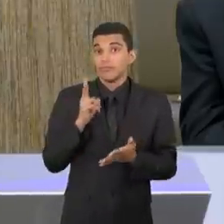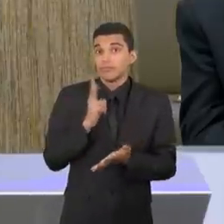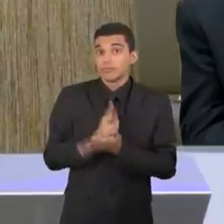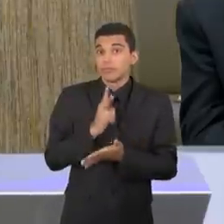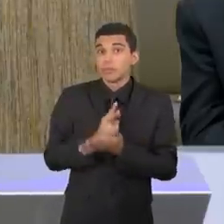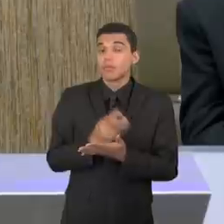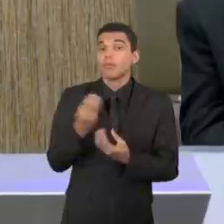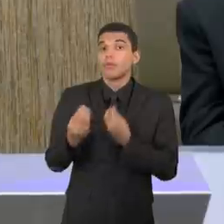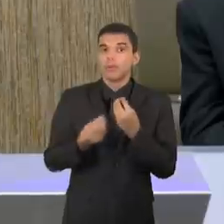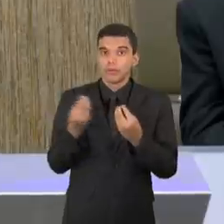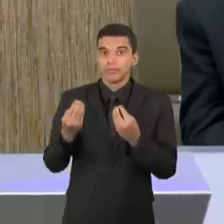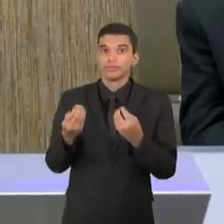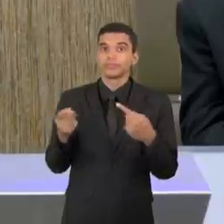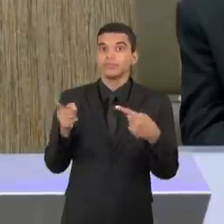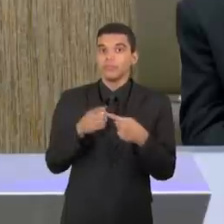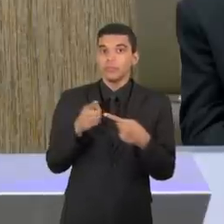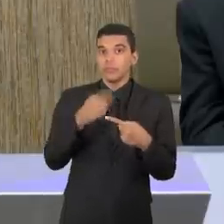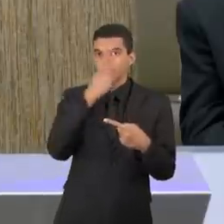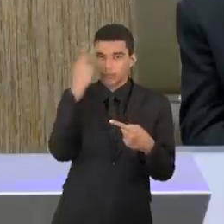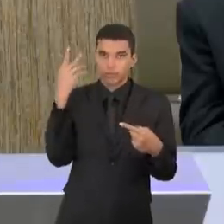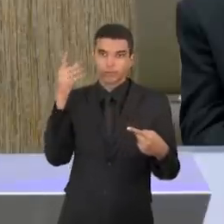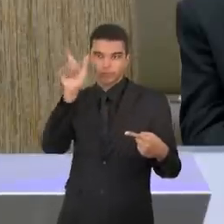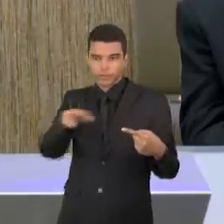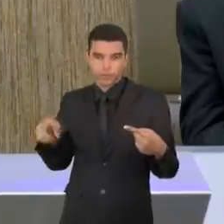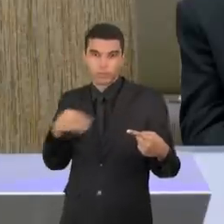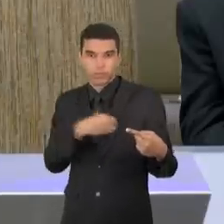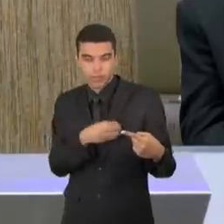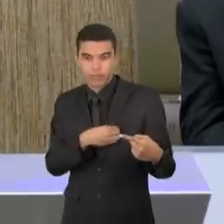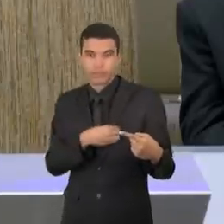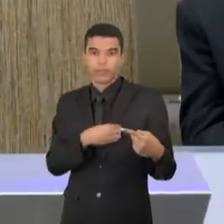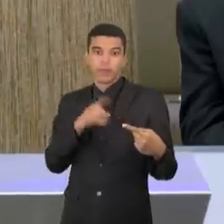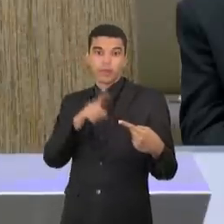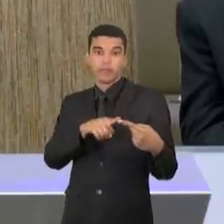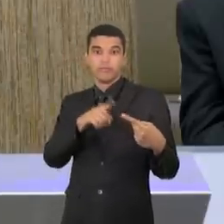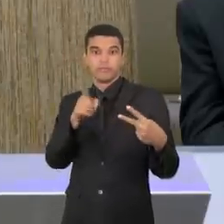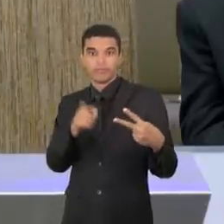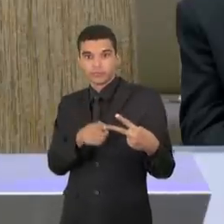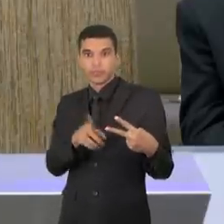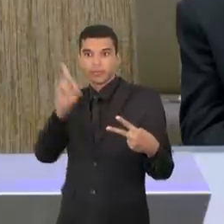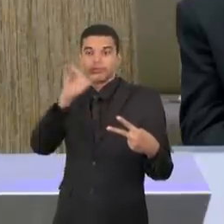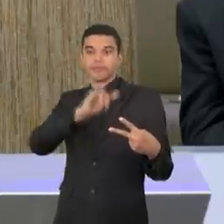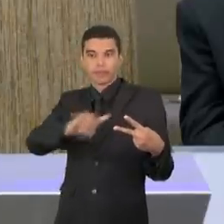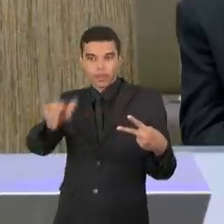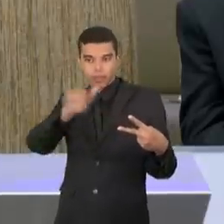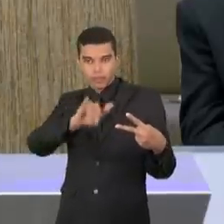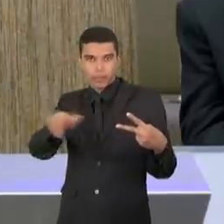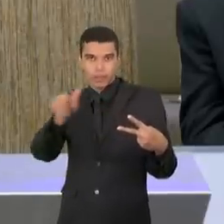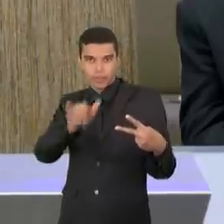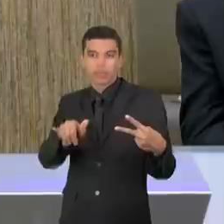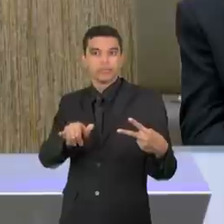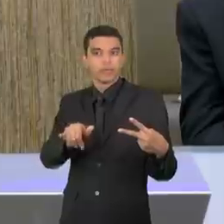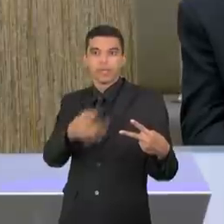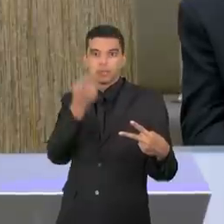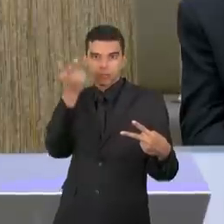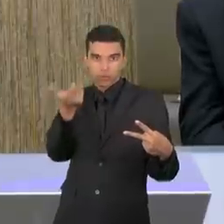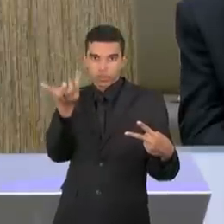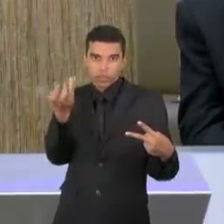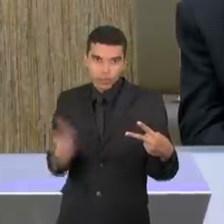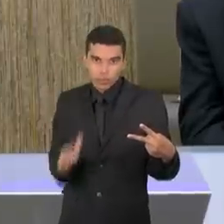No capítulo 2 do texto lido que li, o versículo 13, a parte